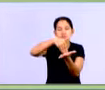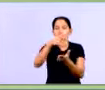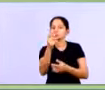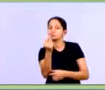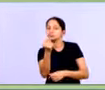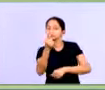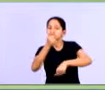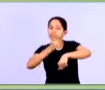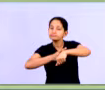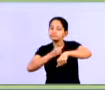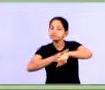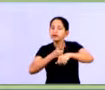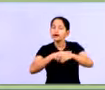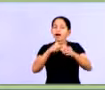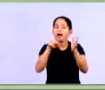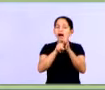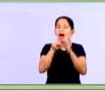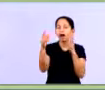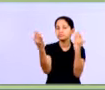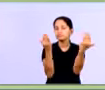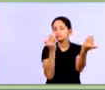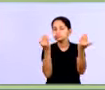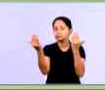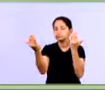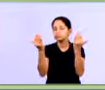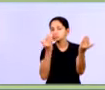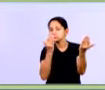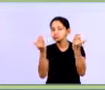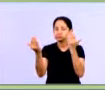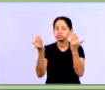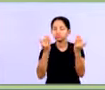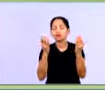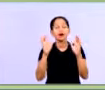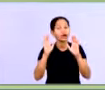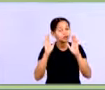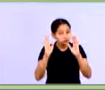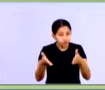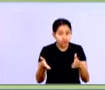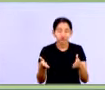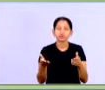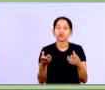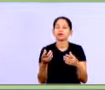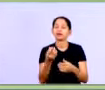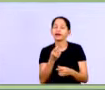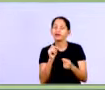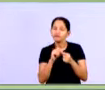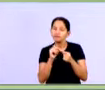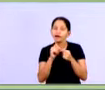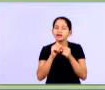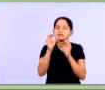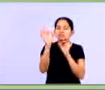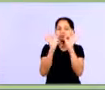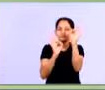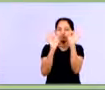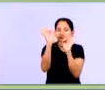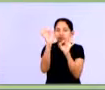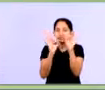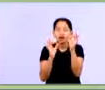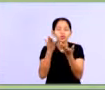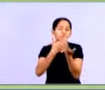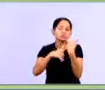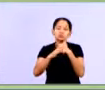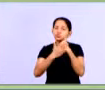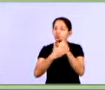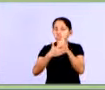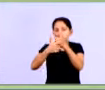negativo associado com o primeiro nesse mesmo fluxo de caixa. Numerador, denominador. A gente faz a